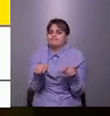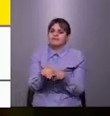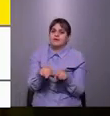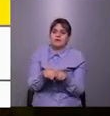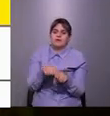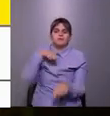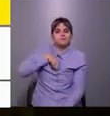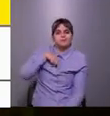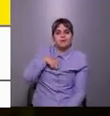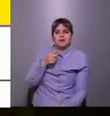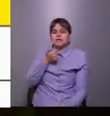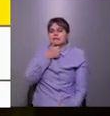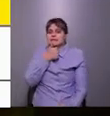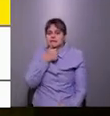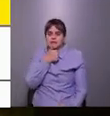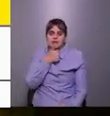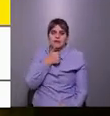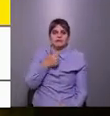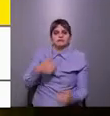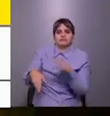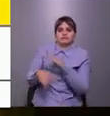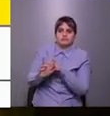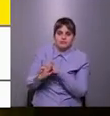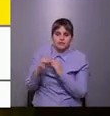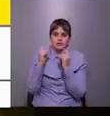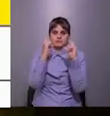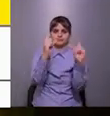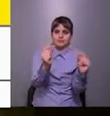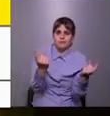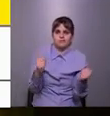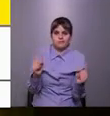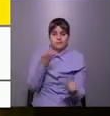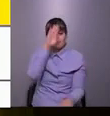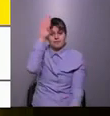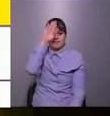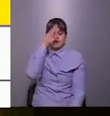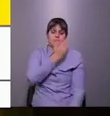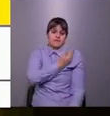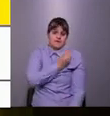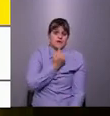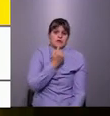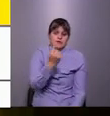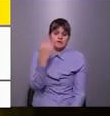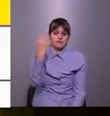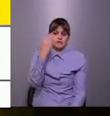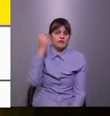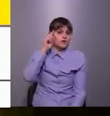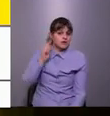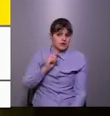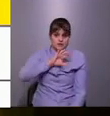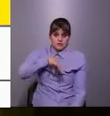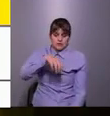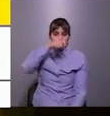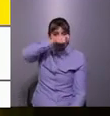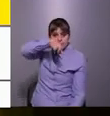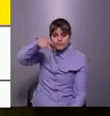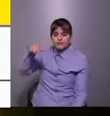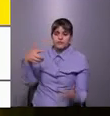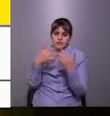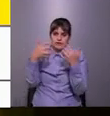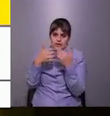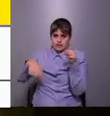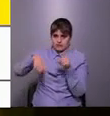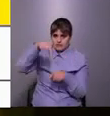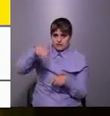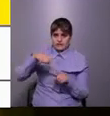se migrarem ou não, segundo a mensagem do Papa Francisco para o Dia Mundial do Migrante e do Refugiado